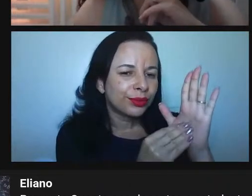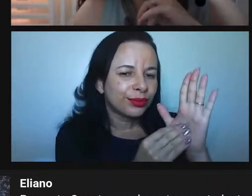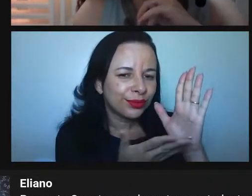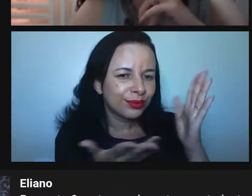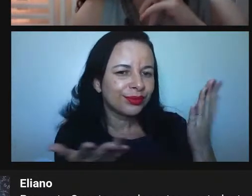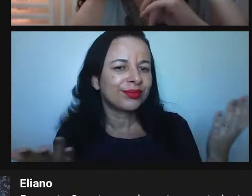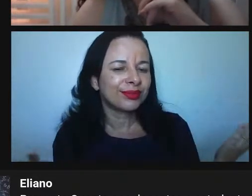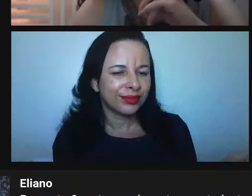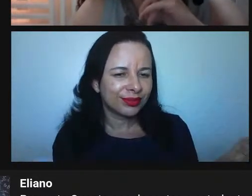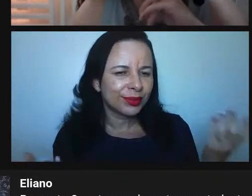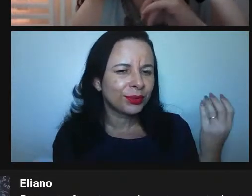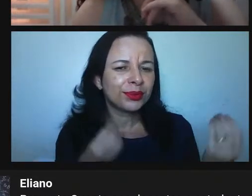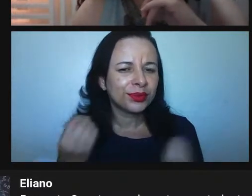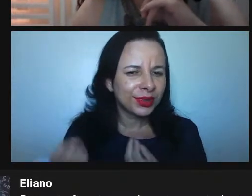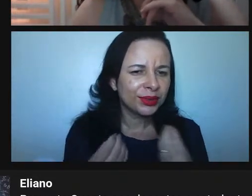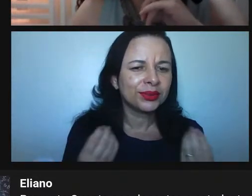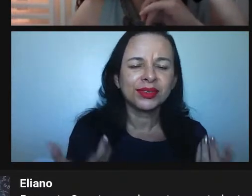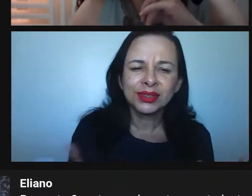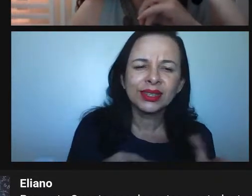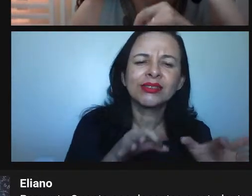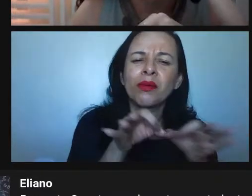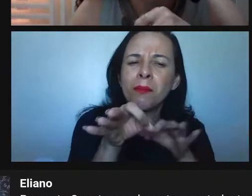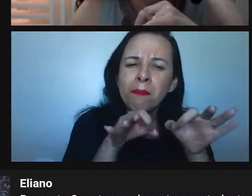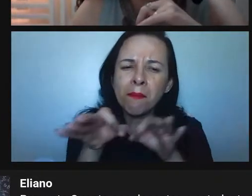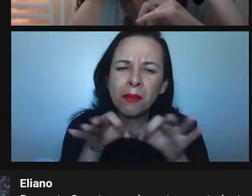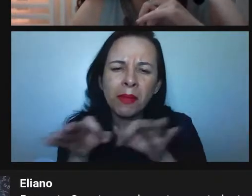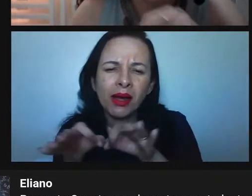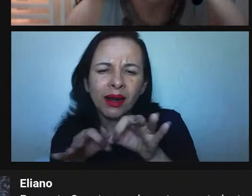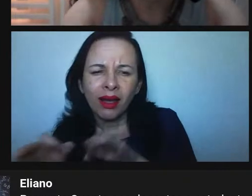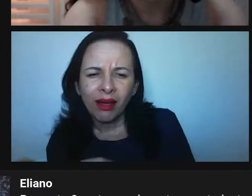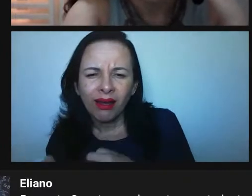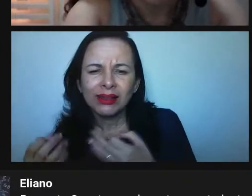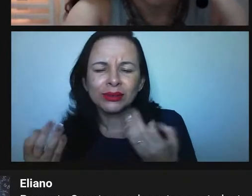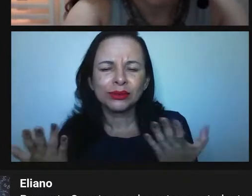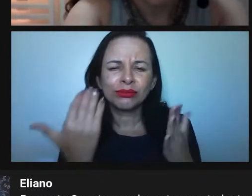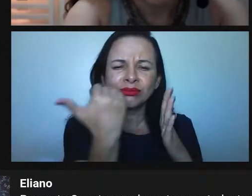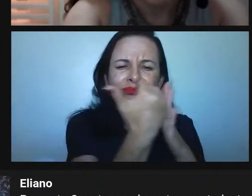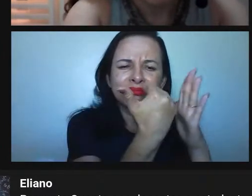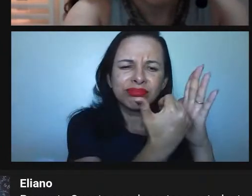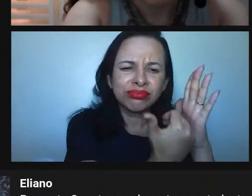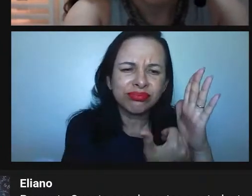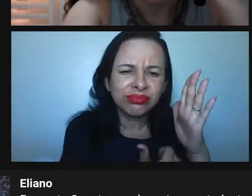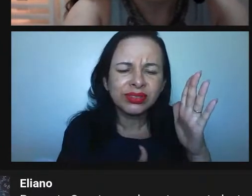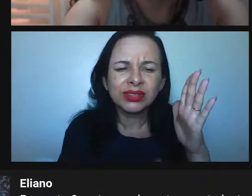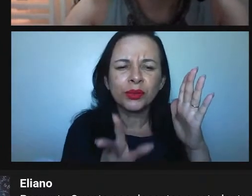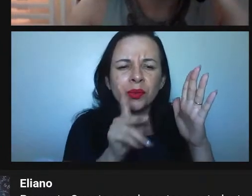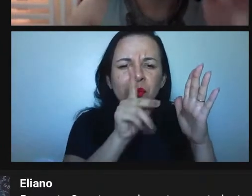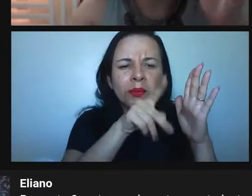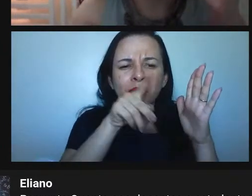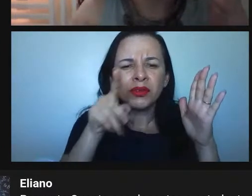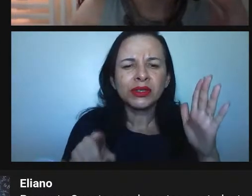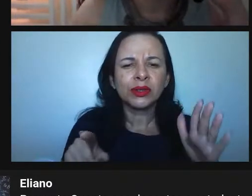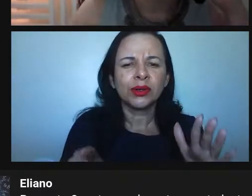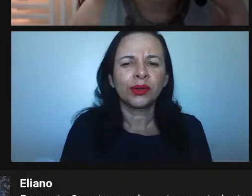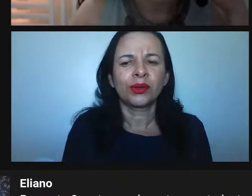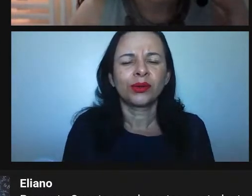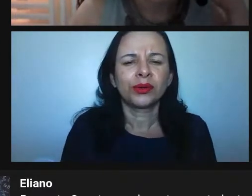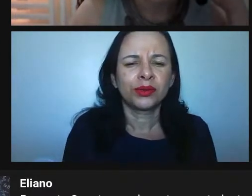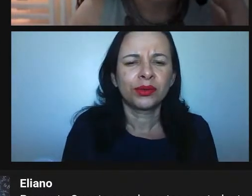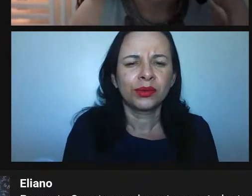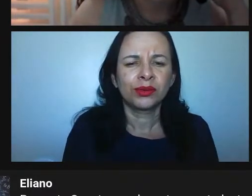simuladores lá dos circuitos eles estão preparados será que aquele professor que fala o tempo todo